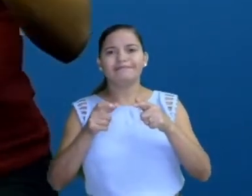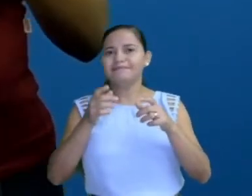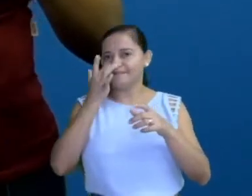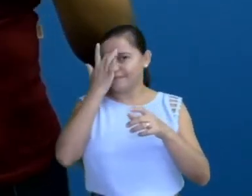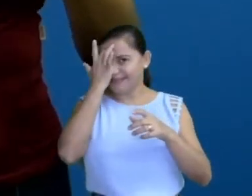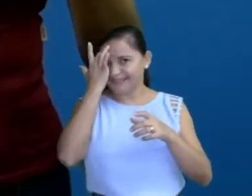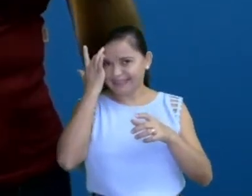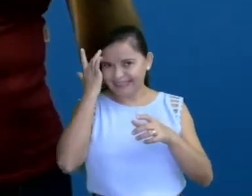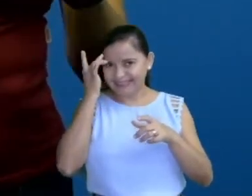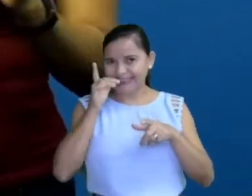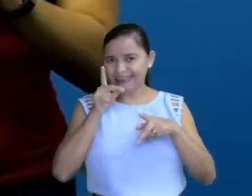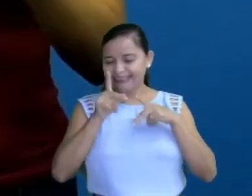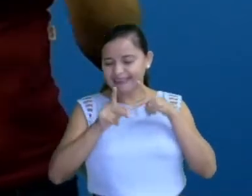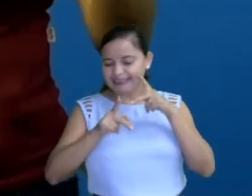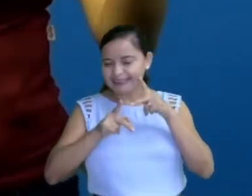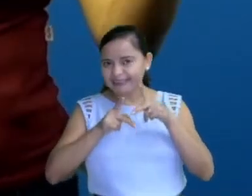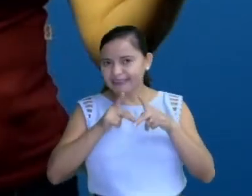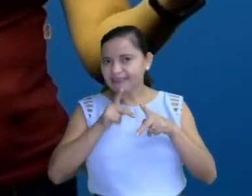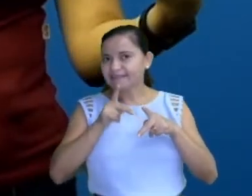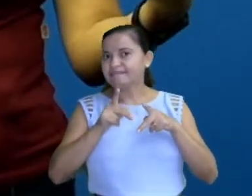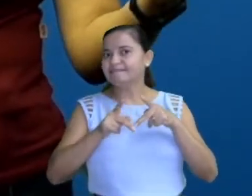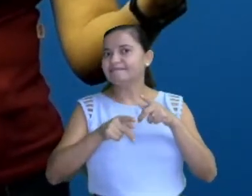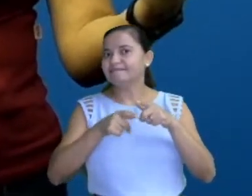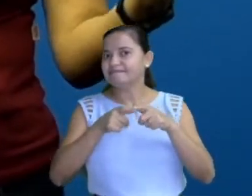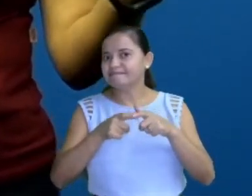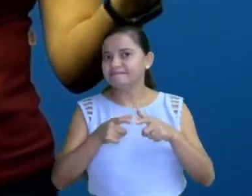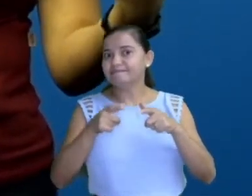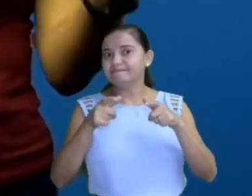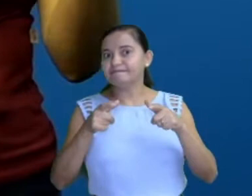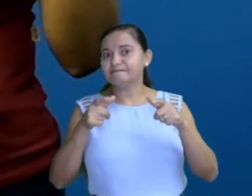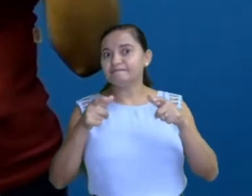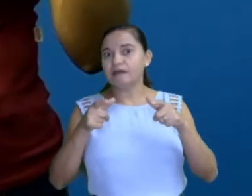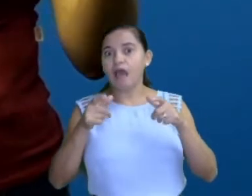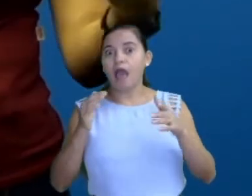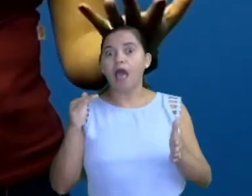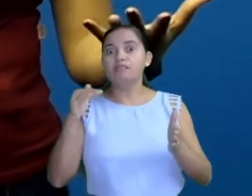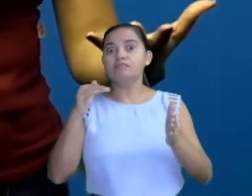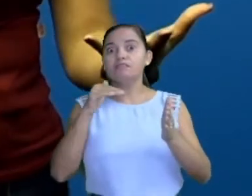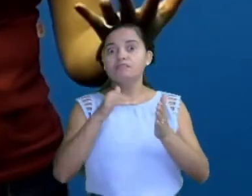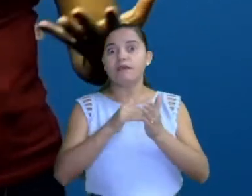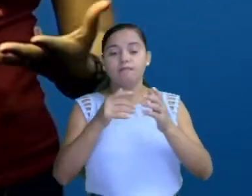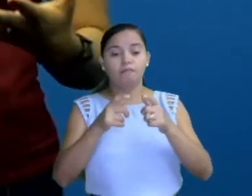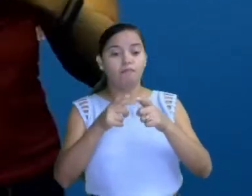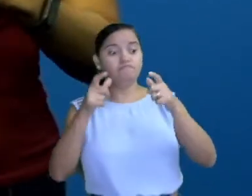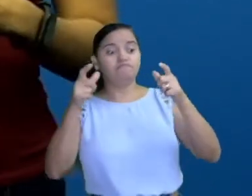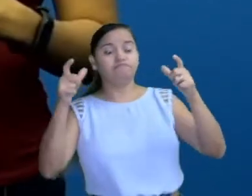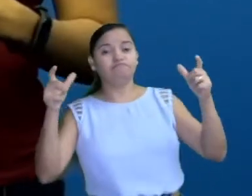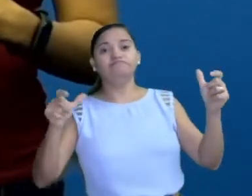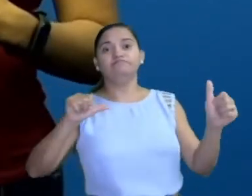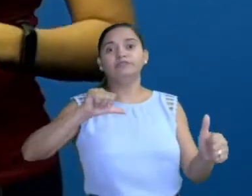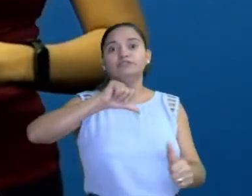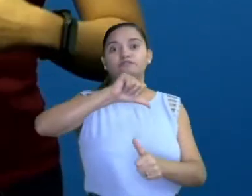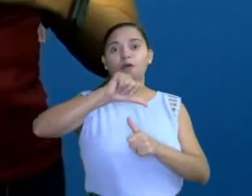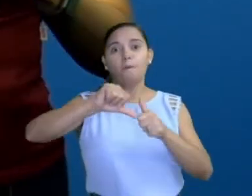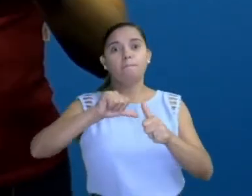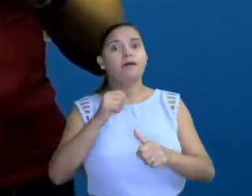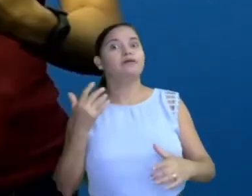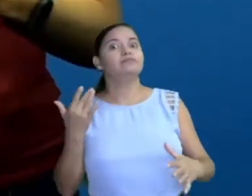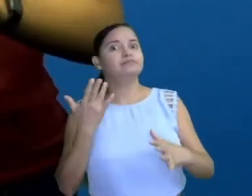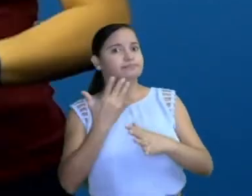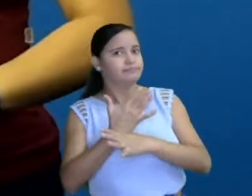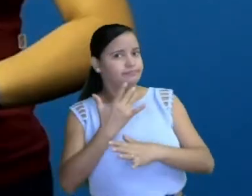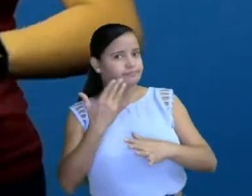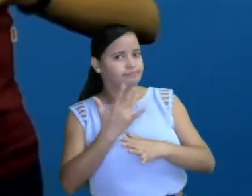povoados, depois como vilas, até se tornar os grandes centros urbanos, as cidades que a gente conhece hoje. E